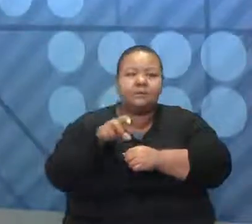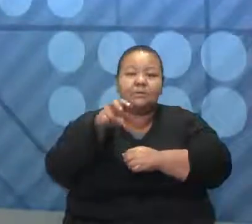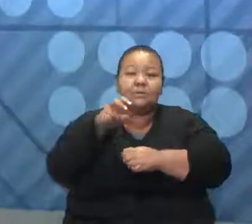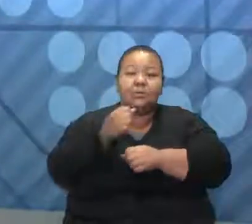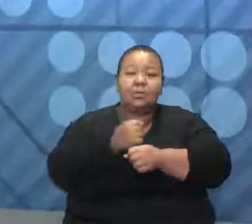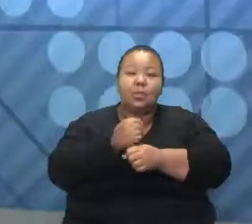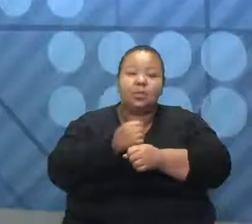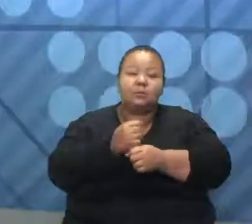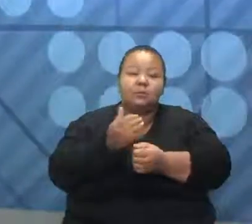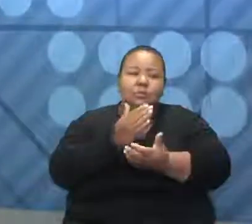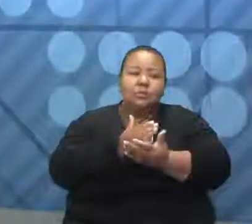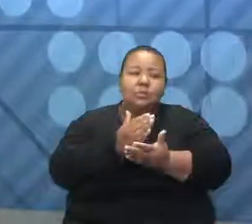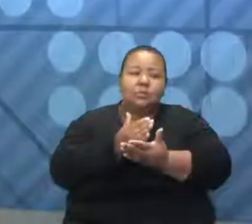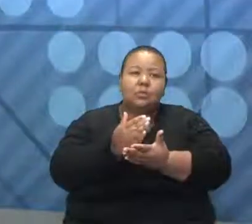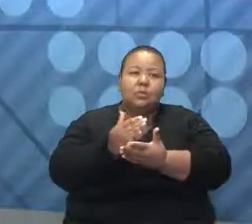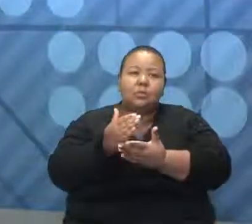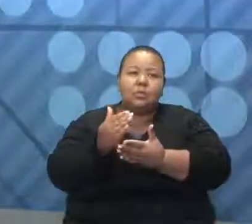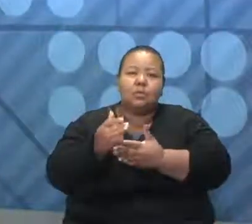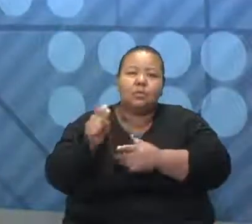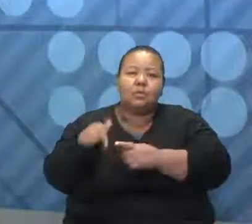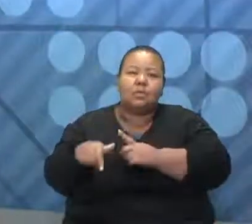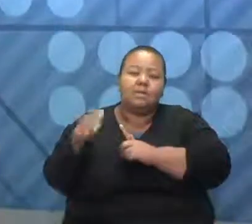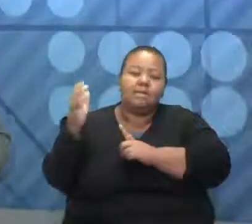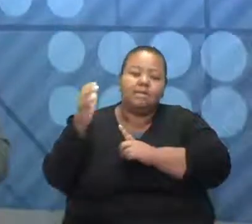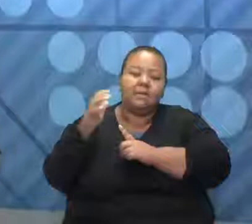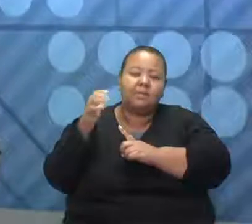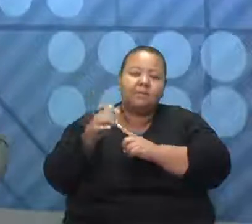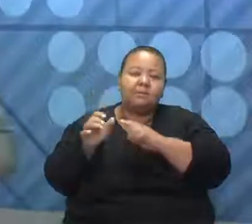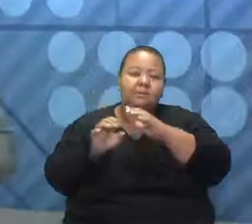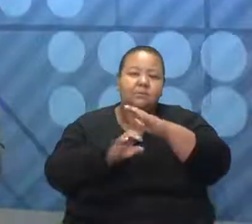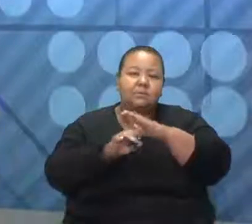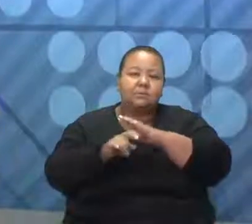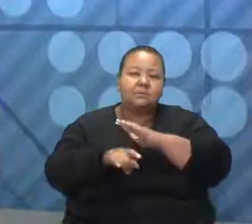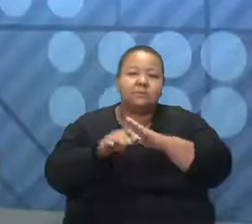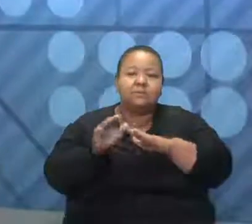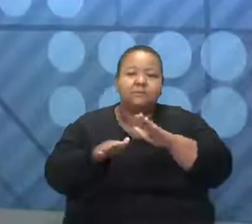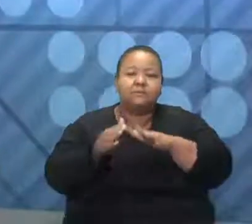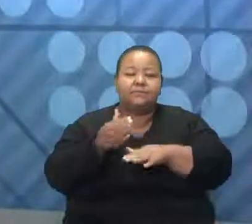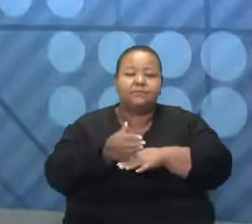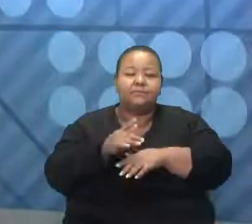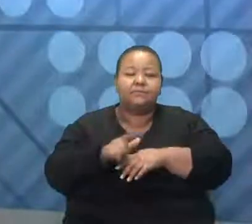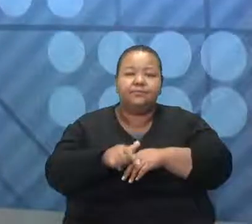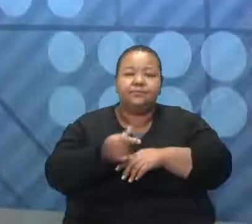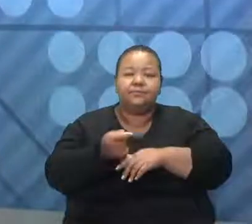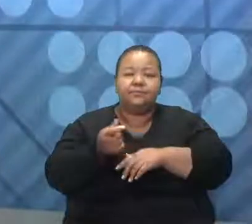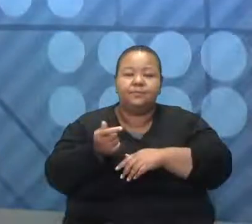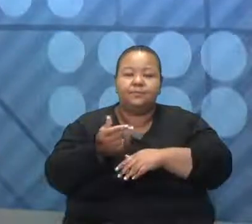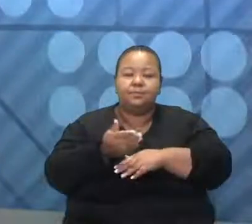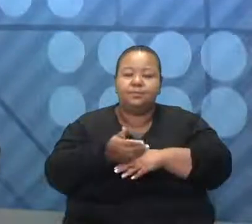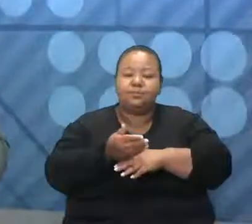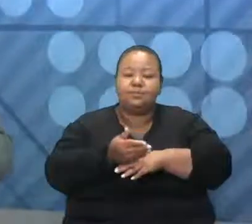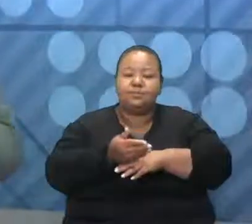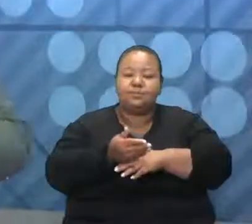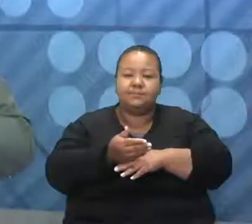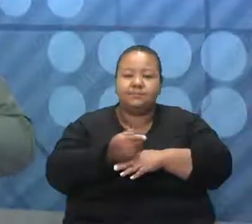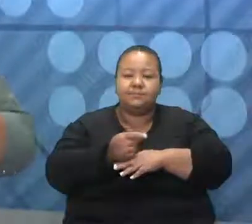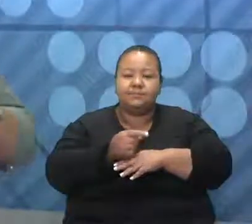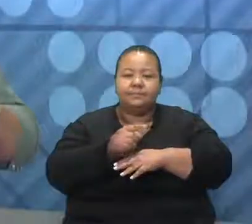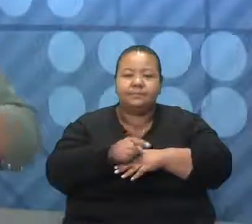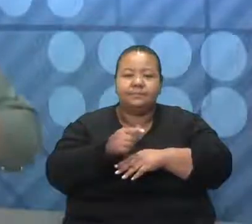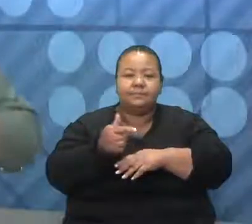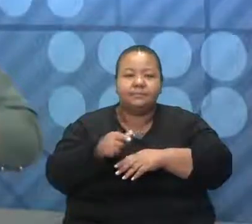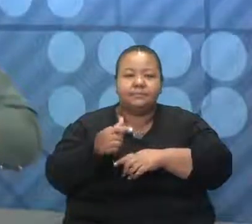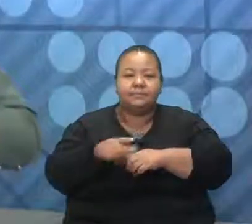5 anos ali pagando e impactando a empresa. Muitas vezes deixa um pouco ali